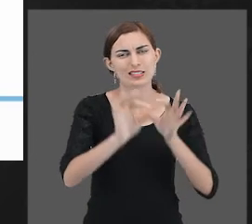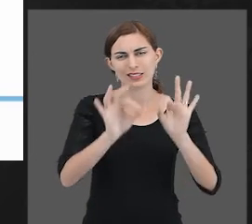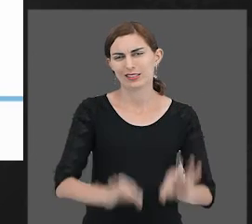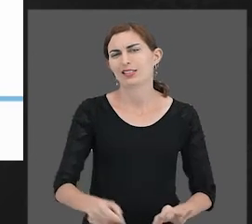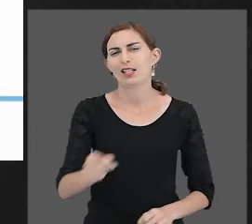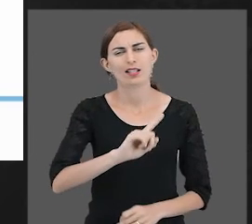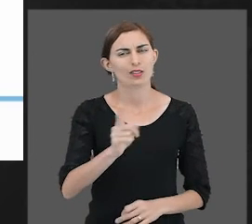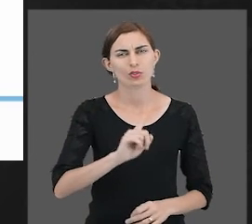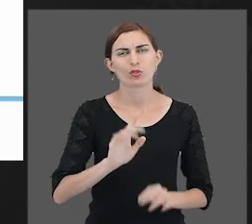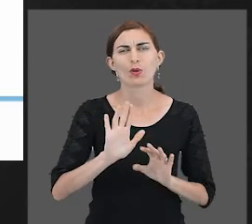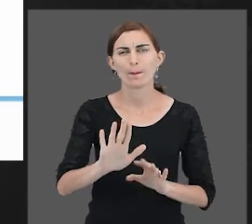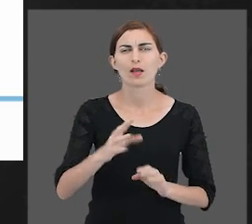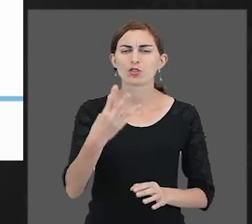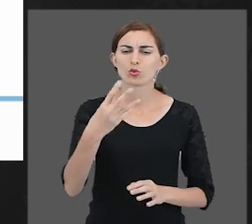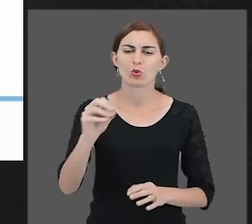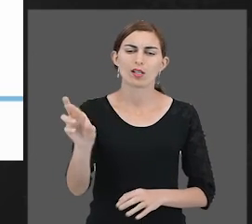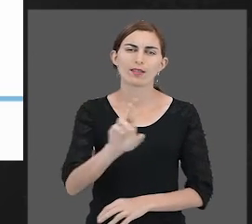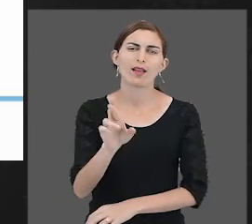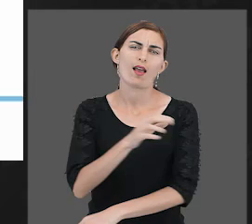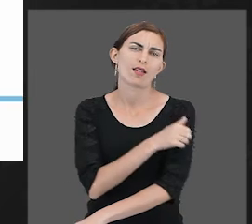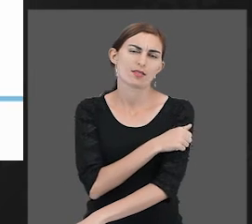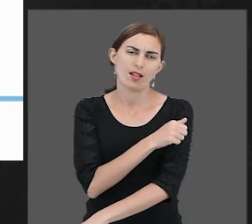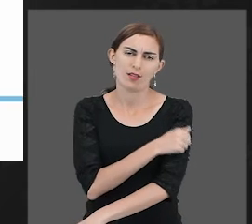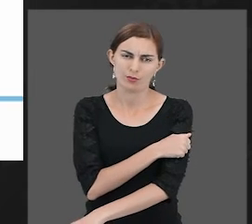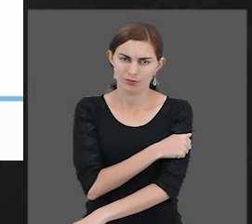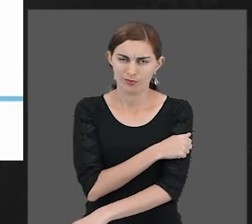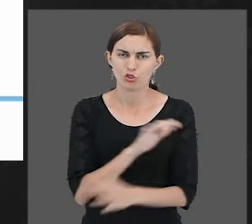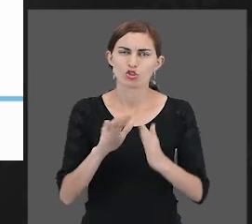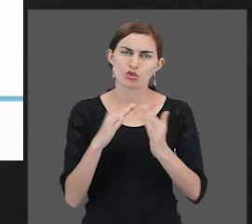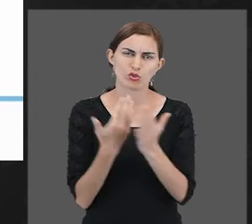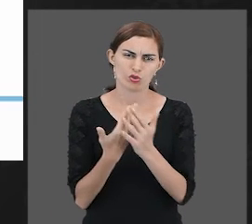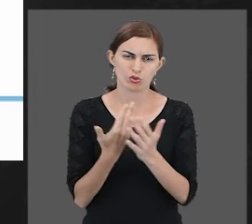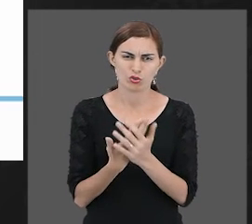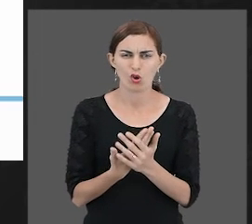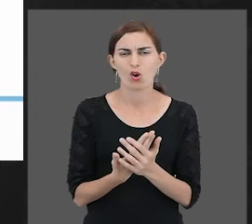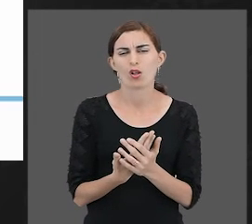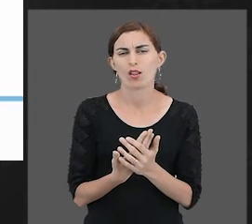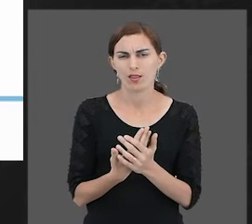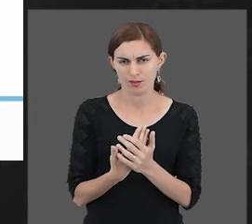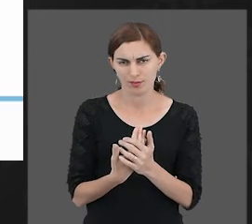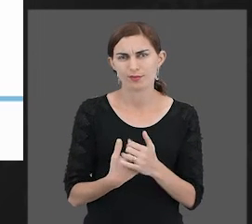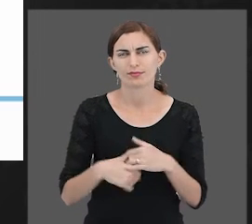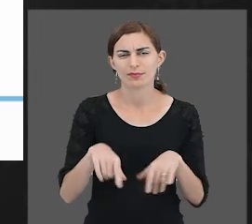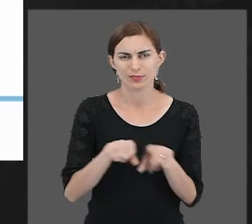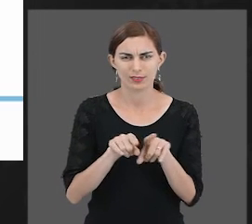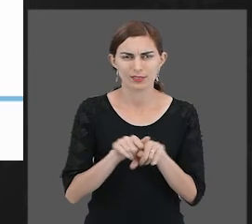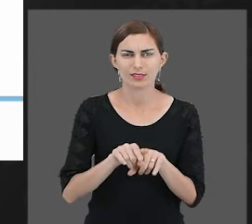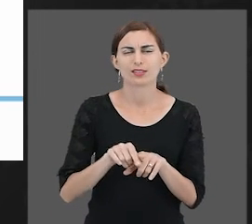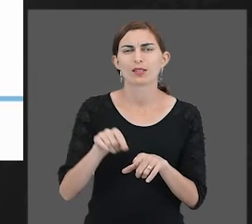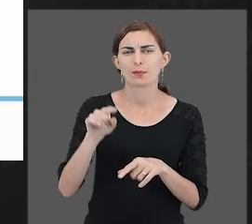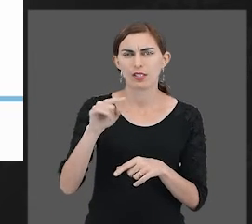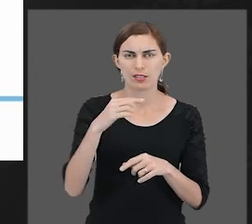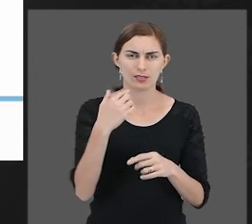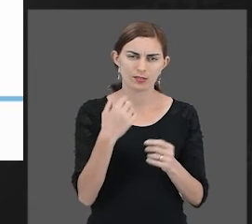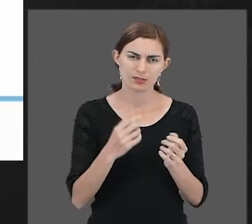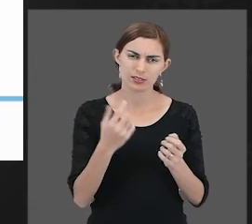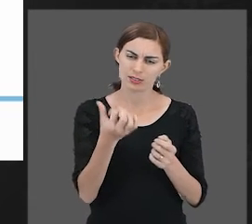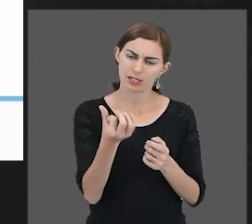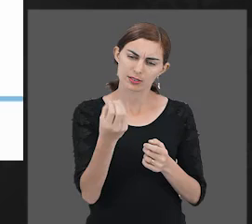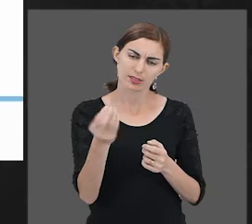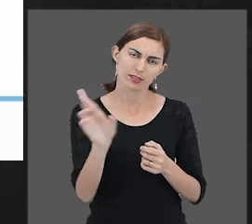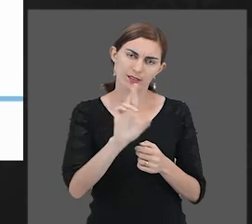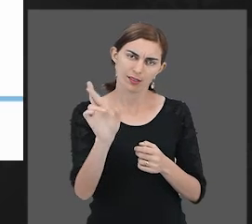recebe nenhum valor fixo, mas recebe R$40 por aluno. Escola pública rural sem unidade executora também não recebe valor fixo,